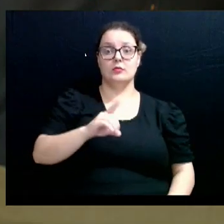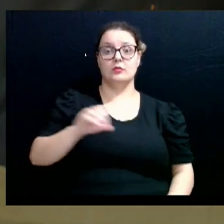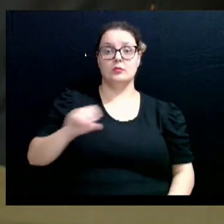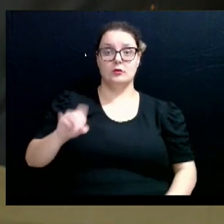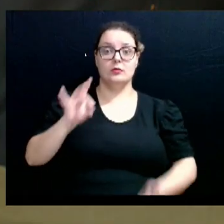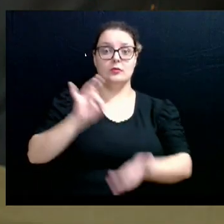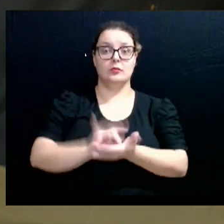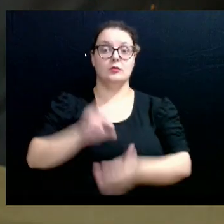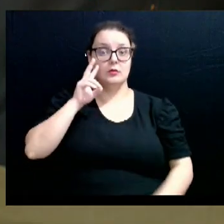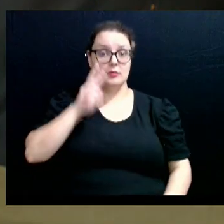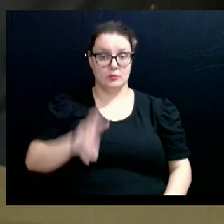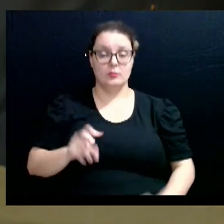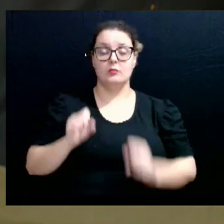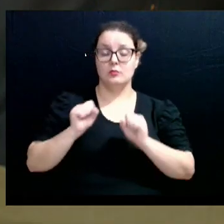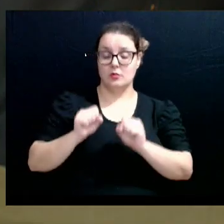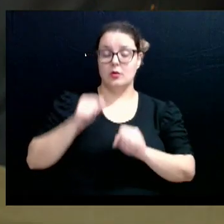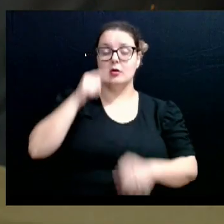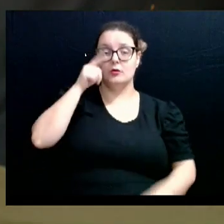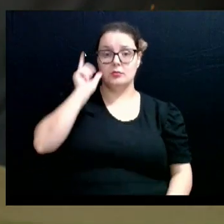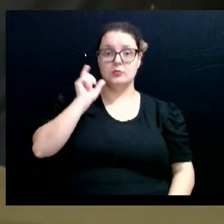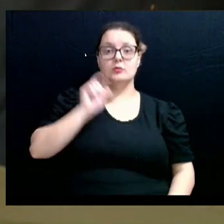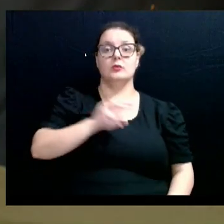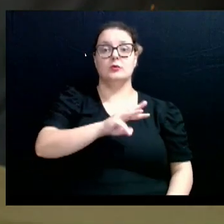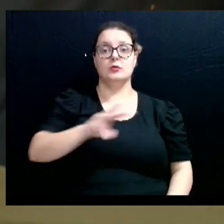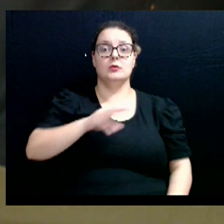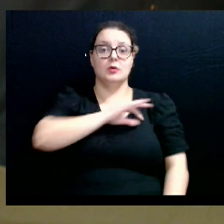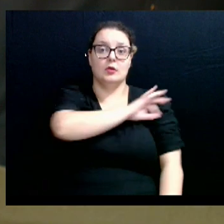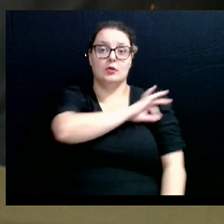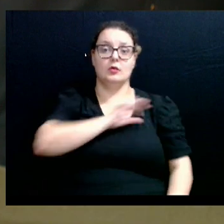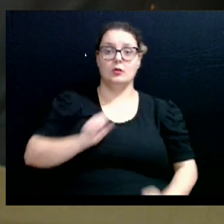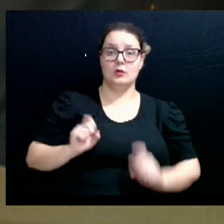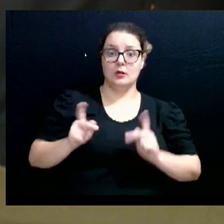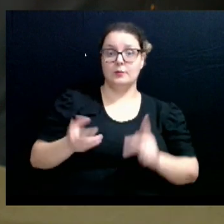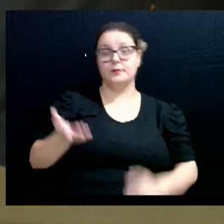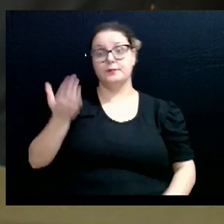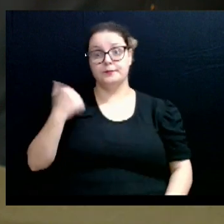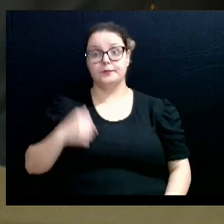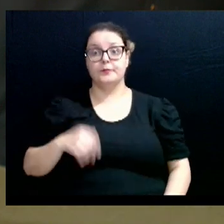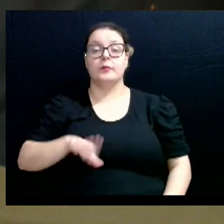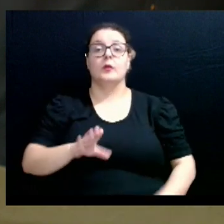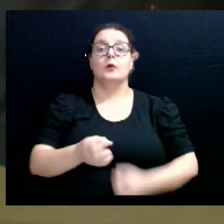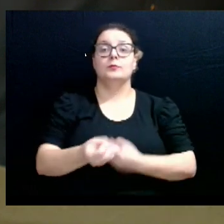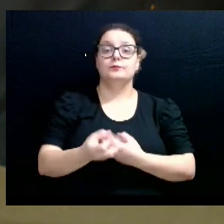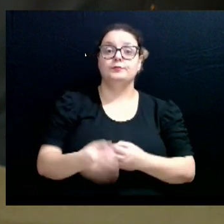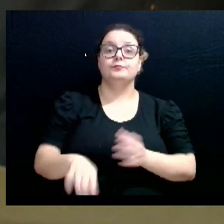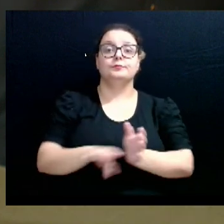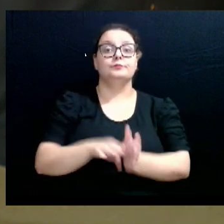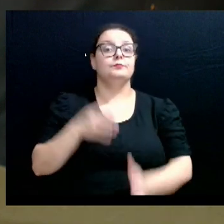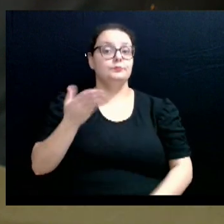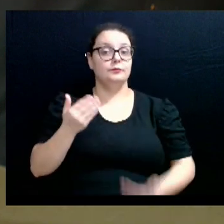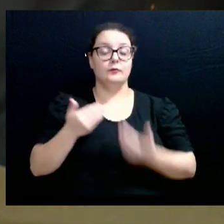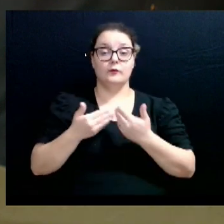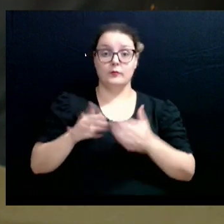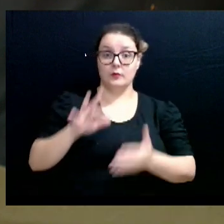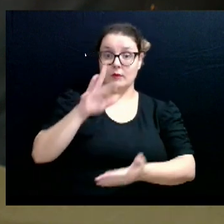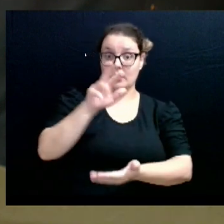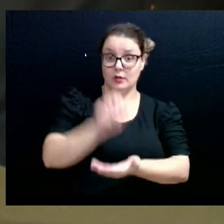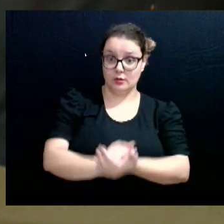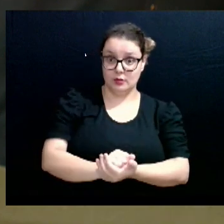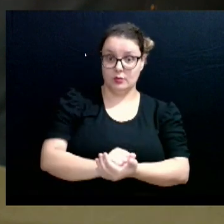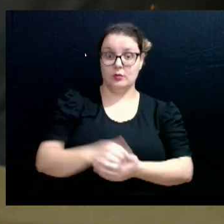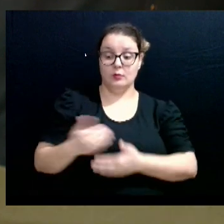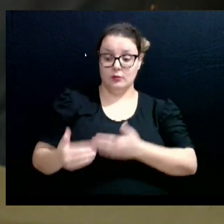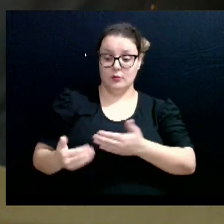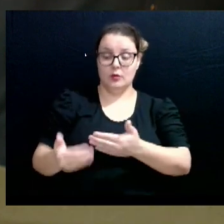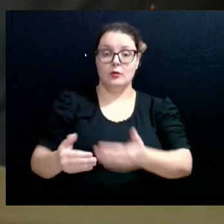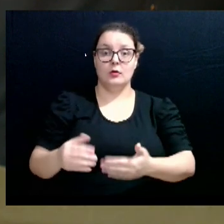conferir lá no site da Prefeitura, tá? Vamos lá, então, mais informações chegando para você. Estão abertas as inscrições para o processo eleitoral do